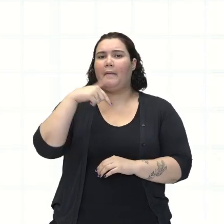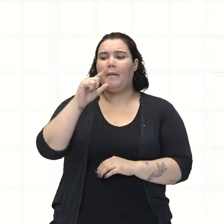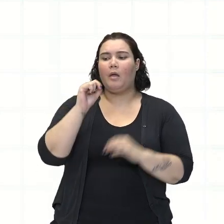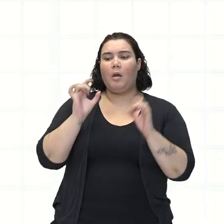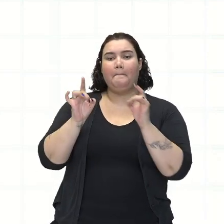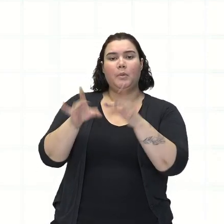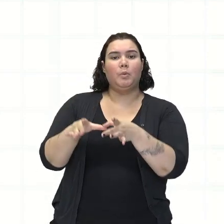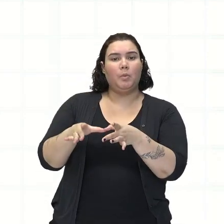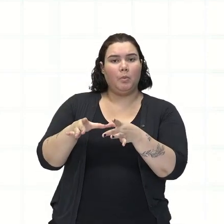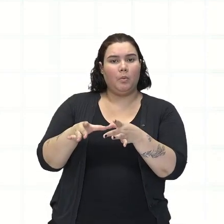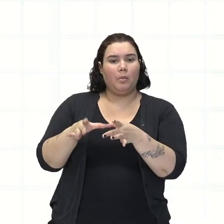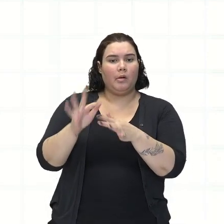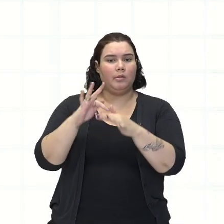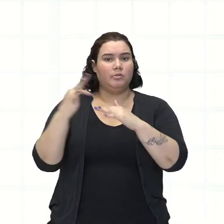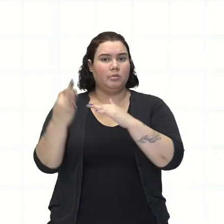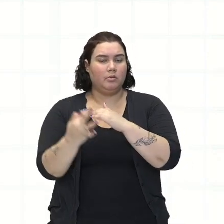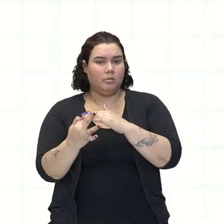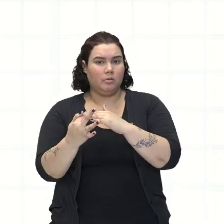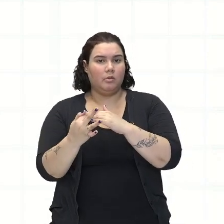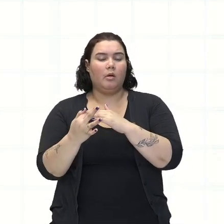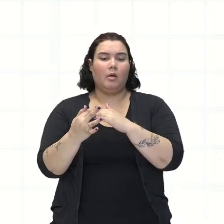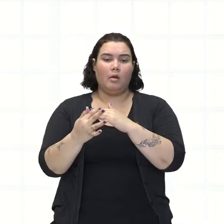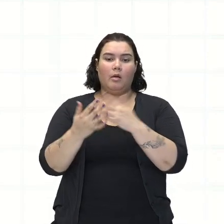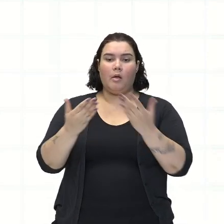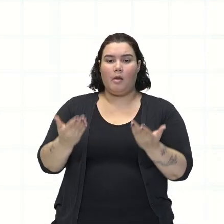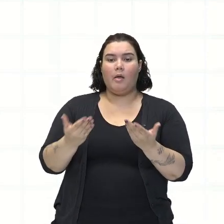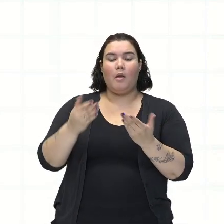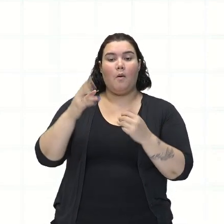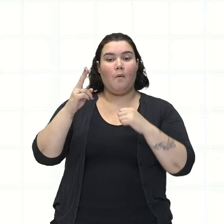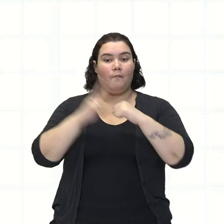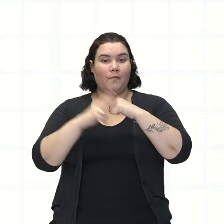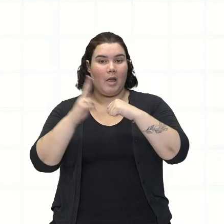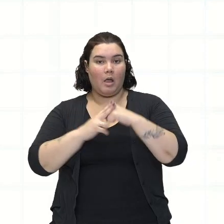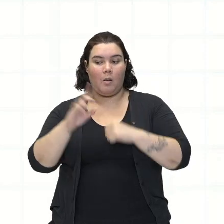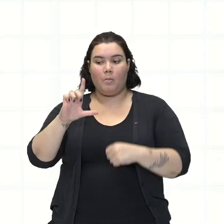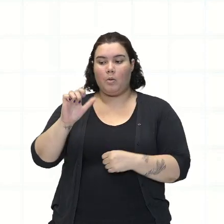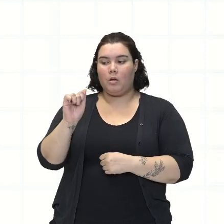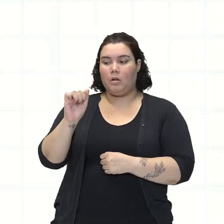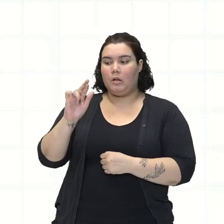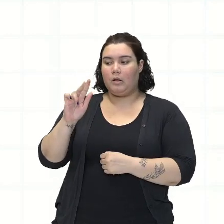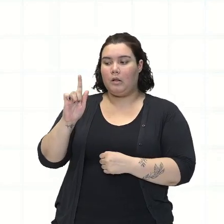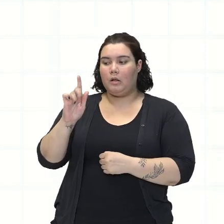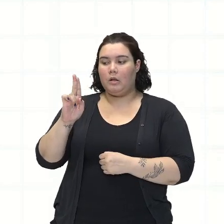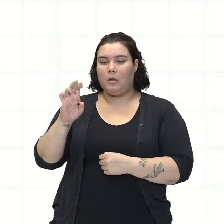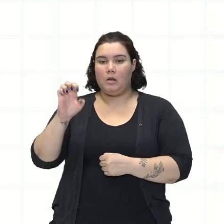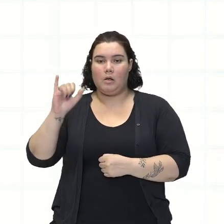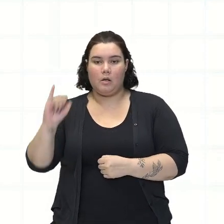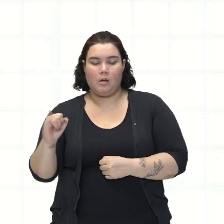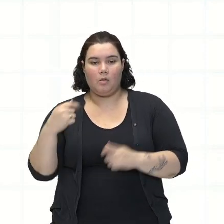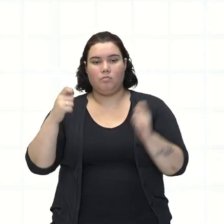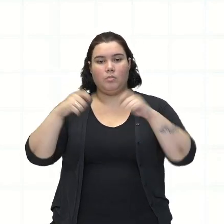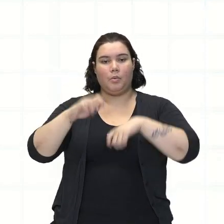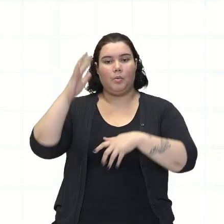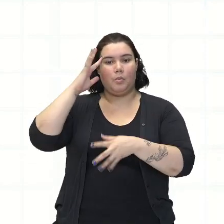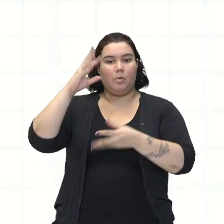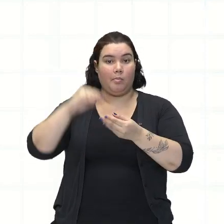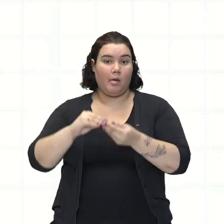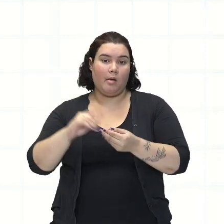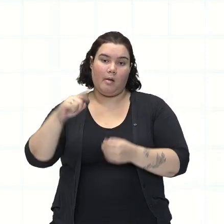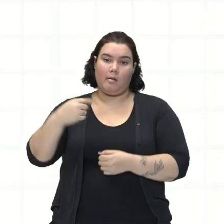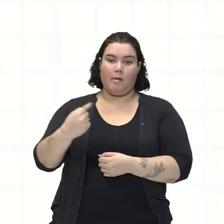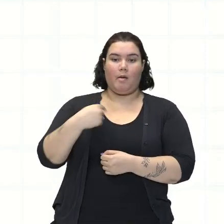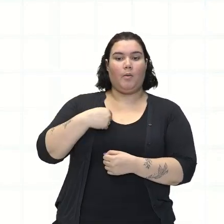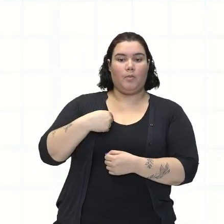largou as redes sociais por um tempo? Por conta do verbo larguei? eu consigo compreender que foi